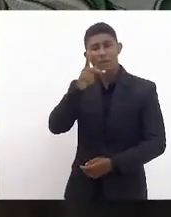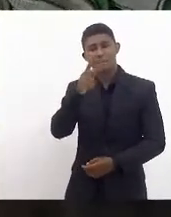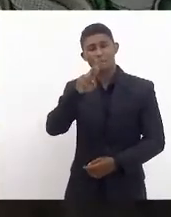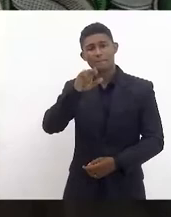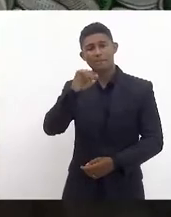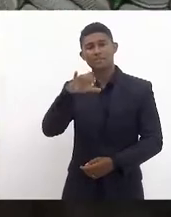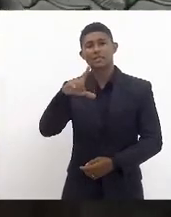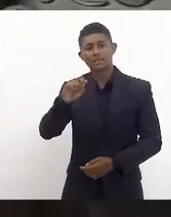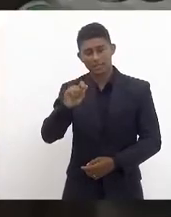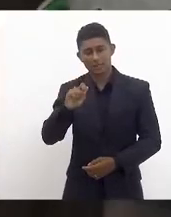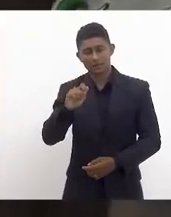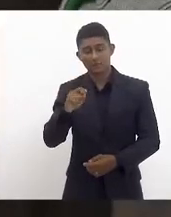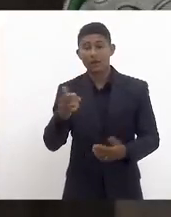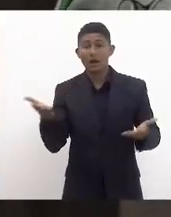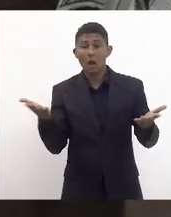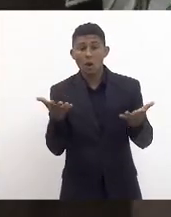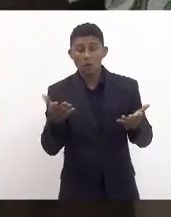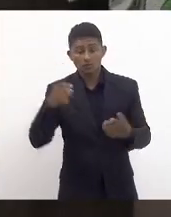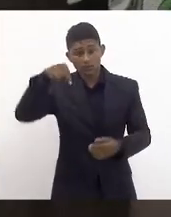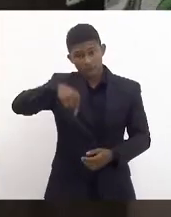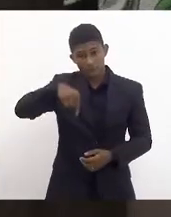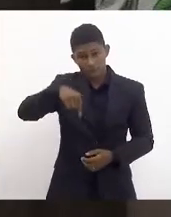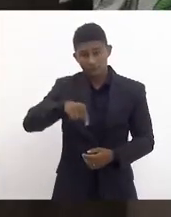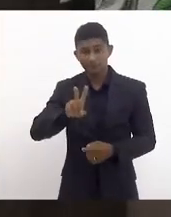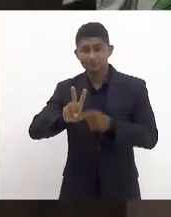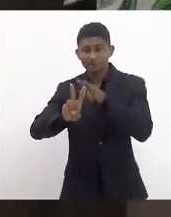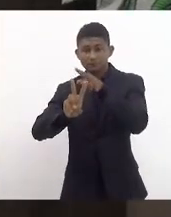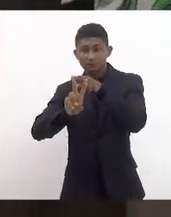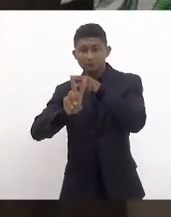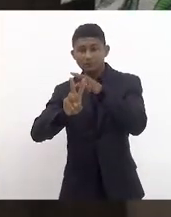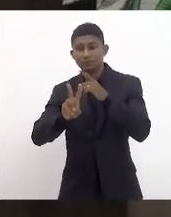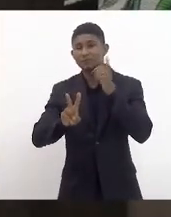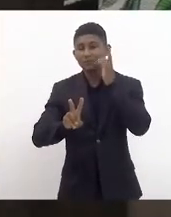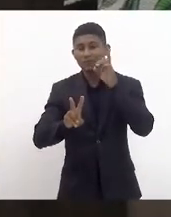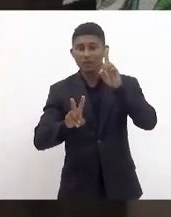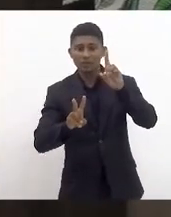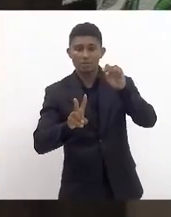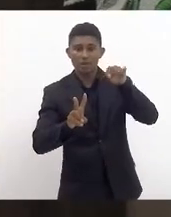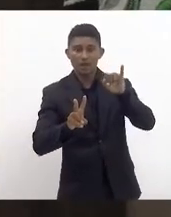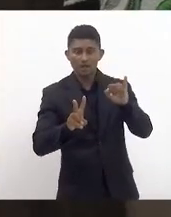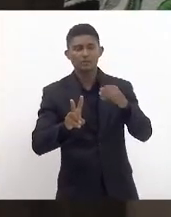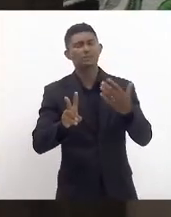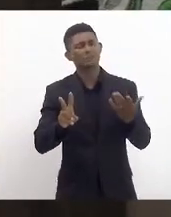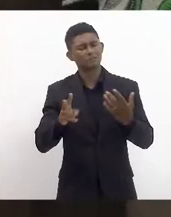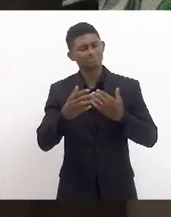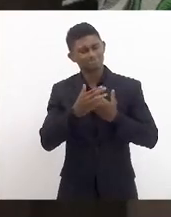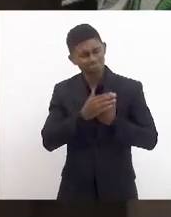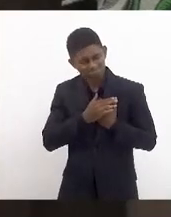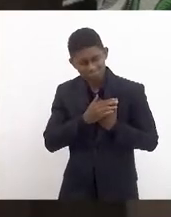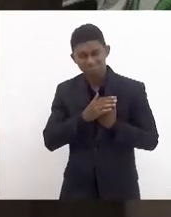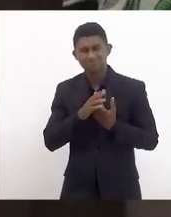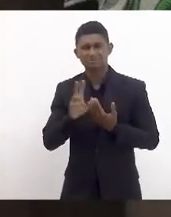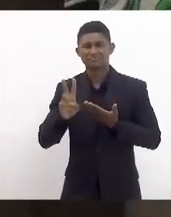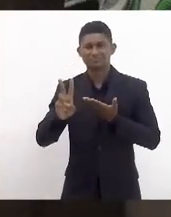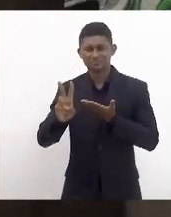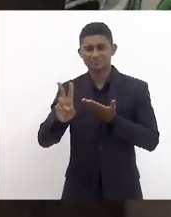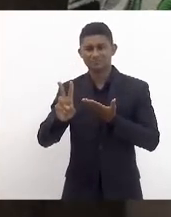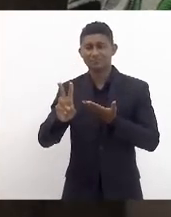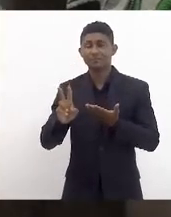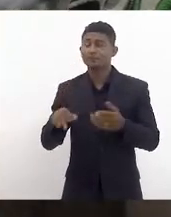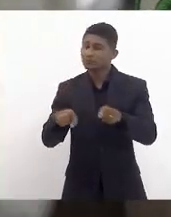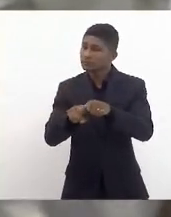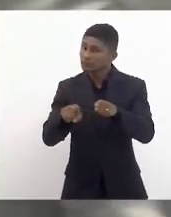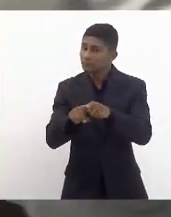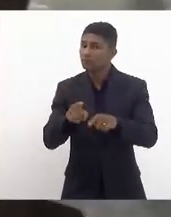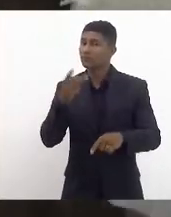Tem um episódio hoje que afetou a deputada Dani Monteiro, com quem eu me solidarizo. E eu quero destacar também, deputado